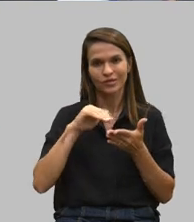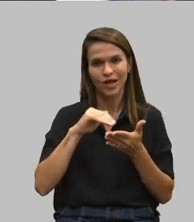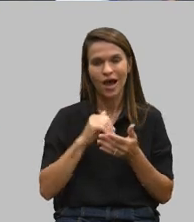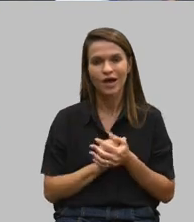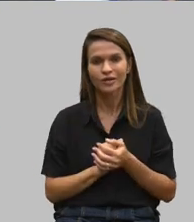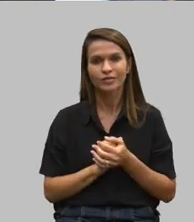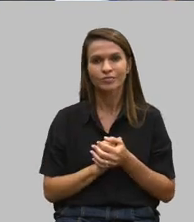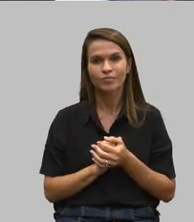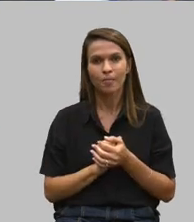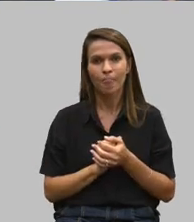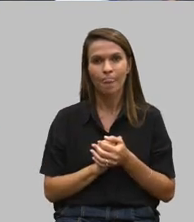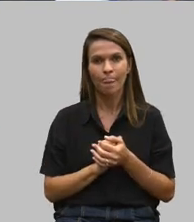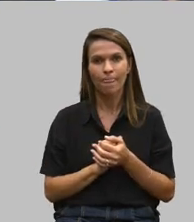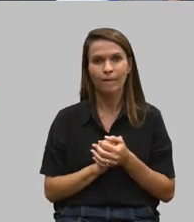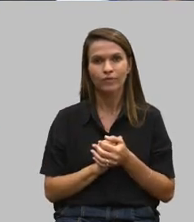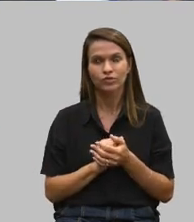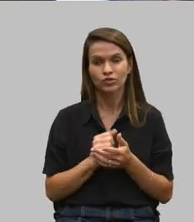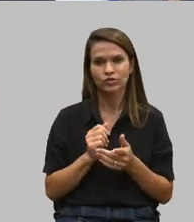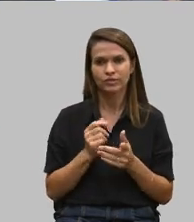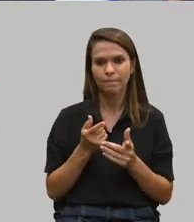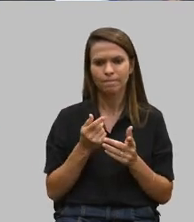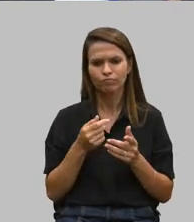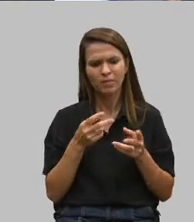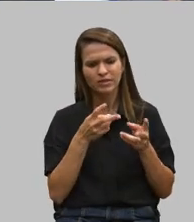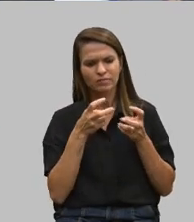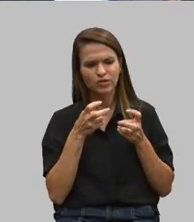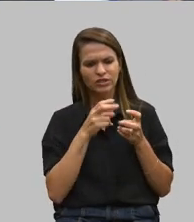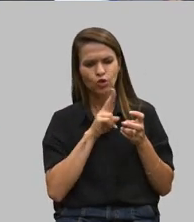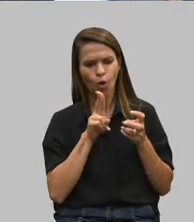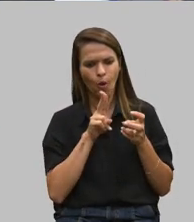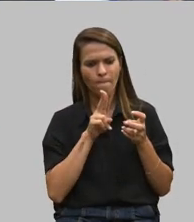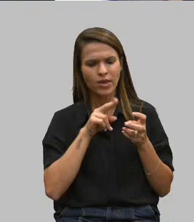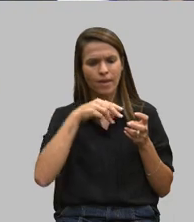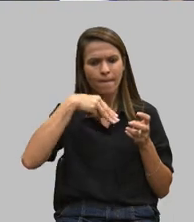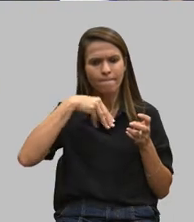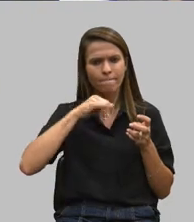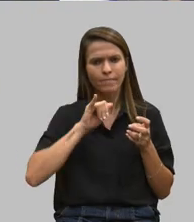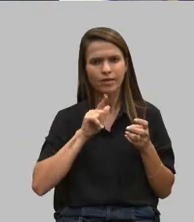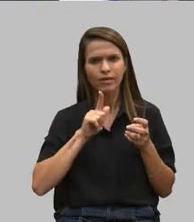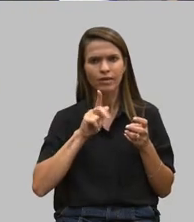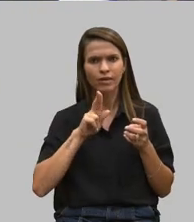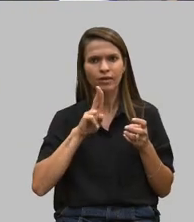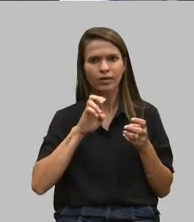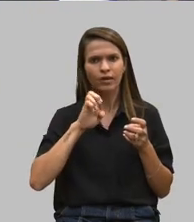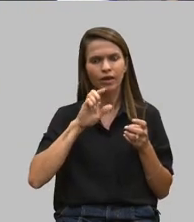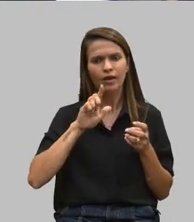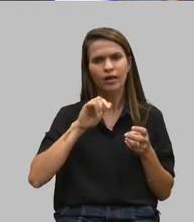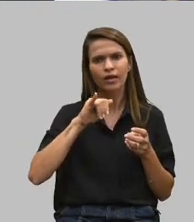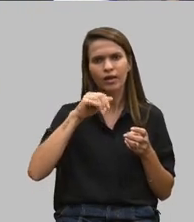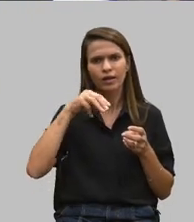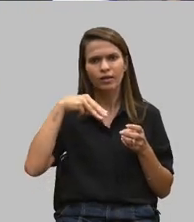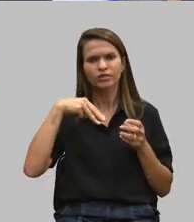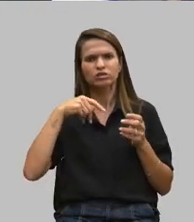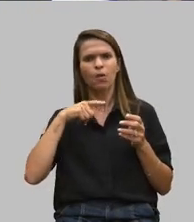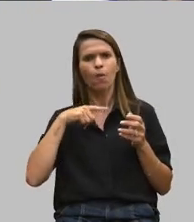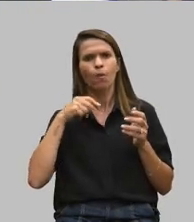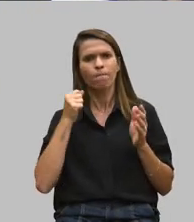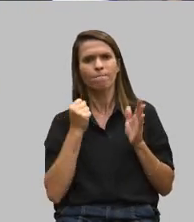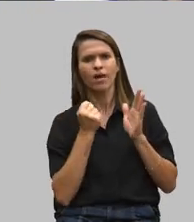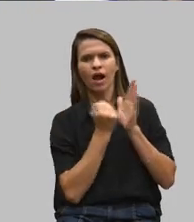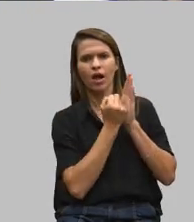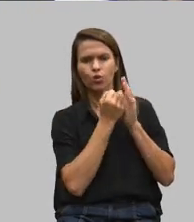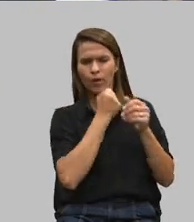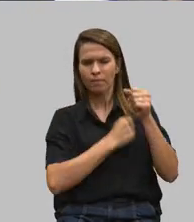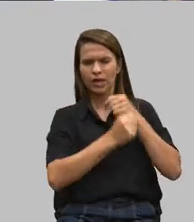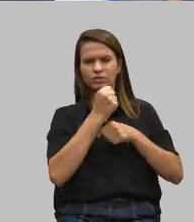Camila Quando você chegou no nome miguelin o é tão marcante pra gente lá ano passado ainda a as